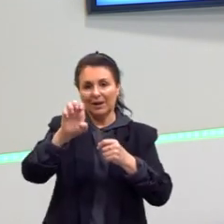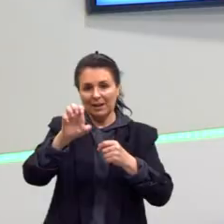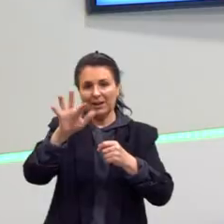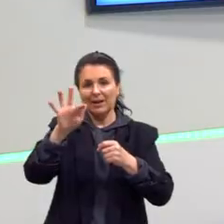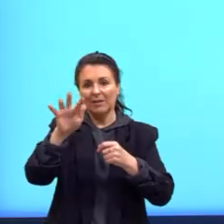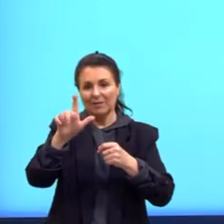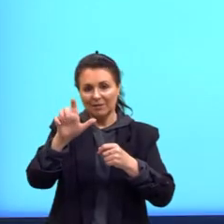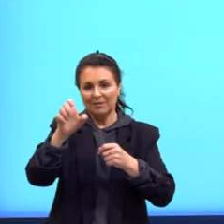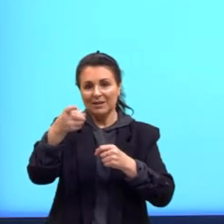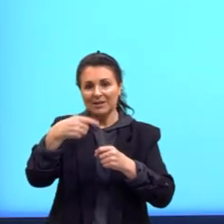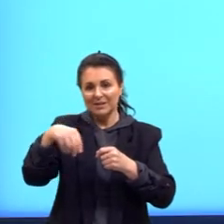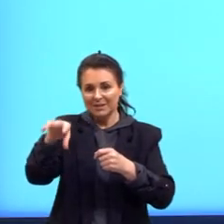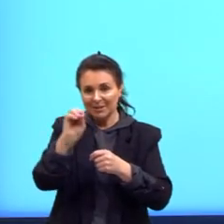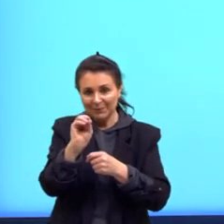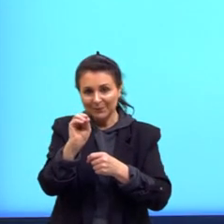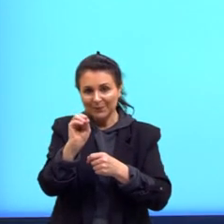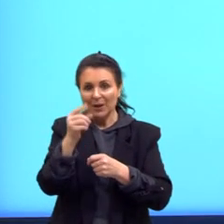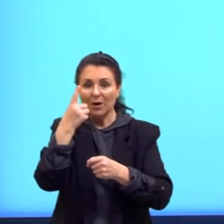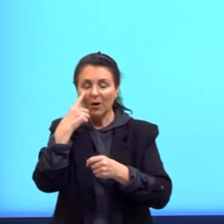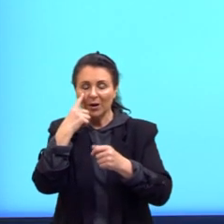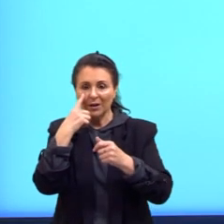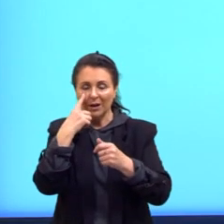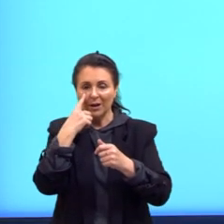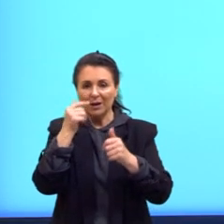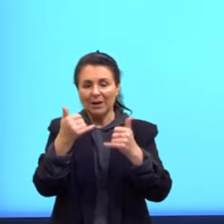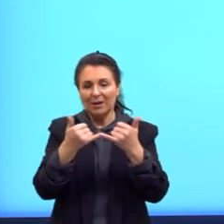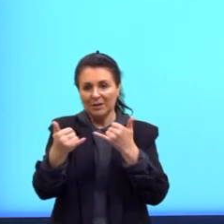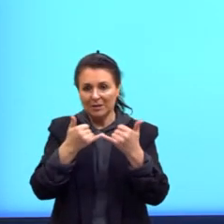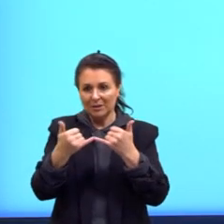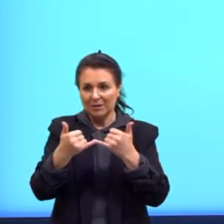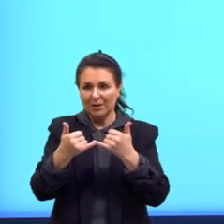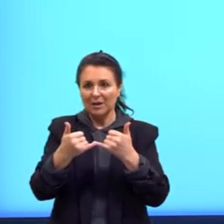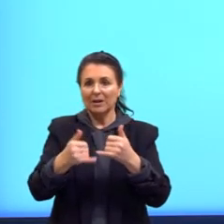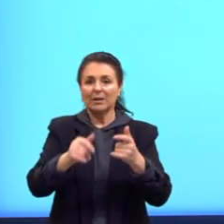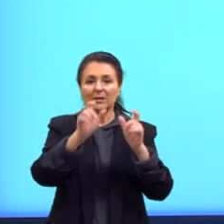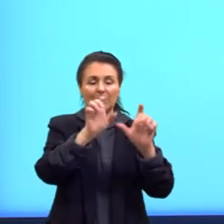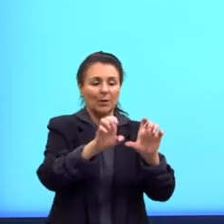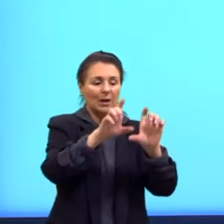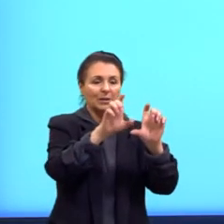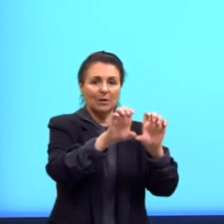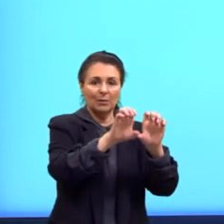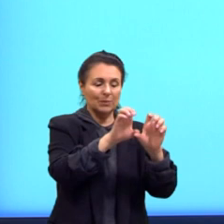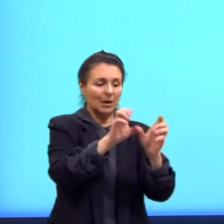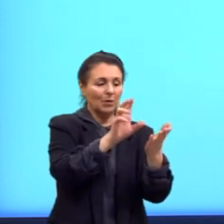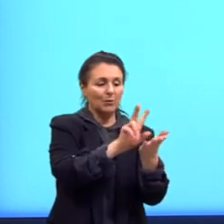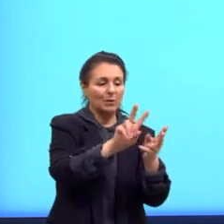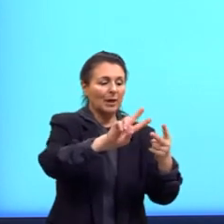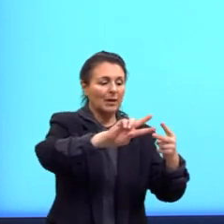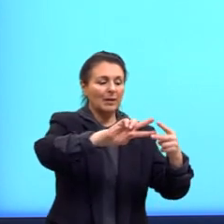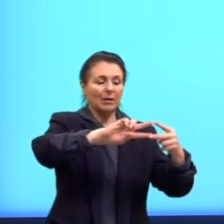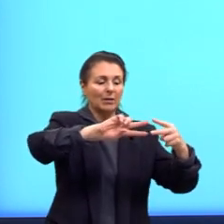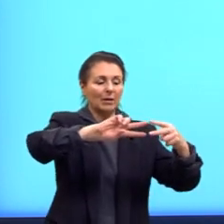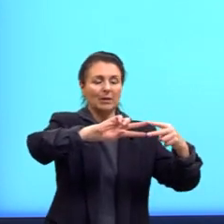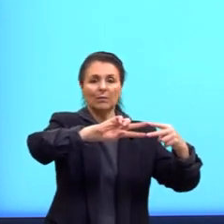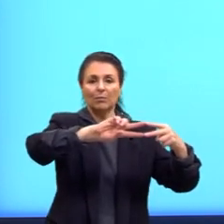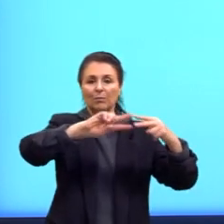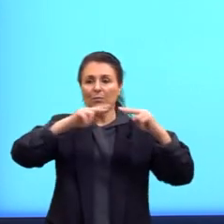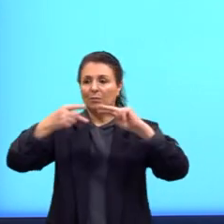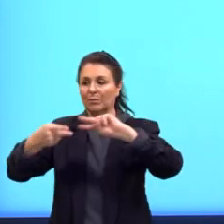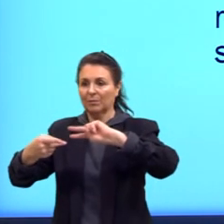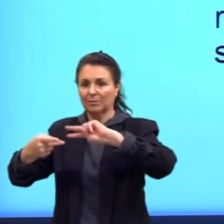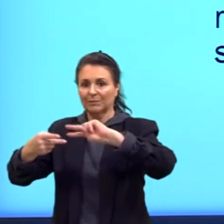Aqui nós temos o exemplo EA figura foi então refletida né através do eixo horizontal